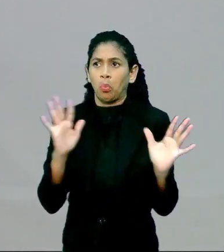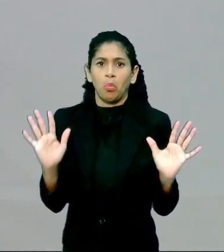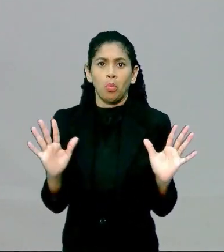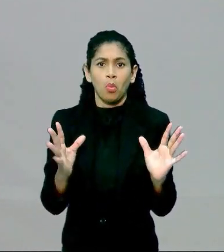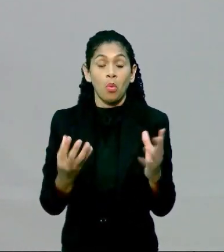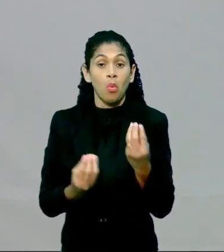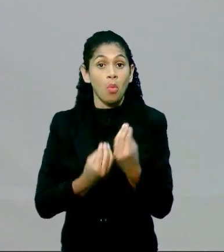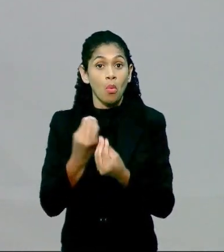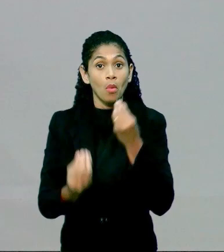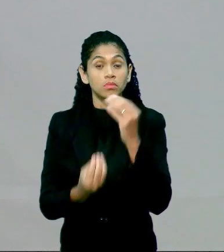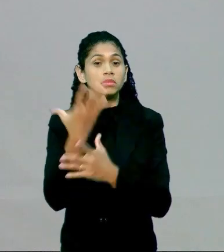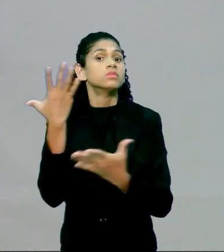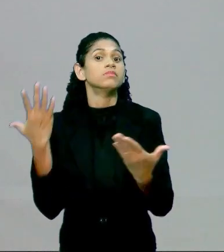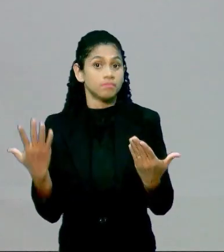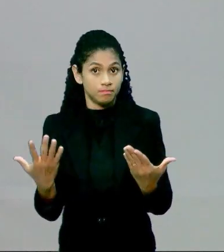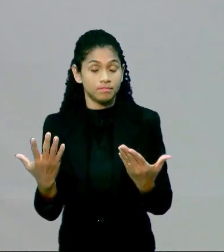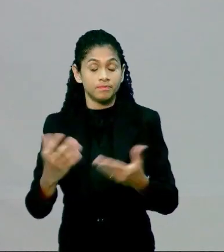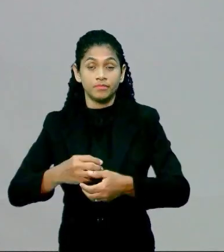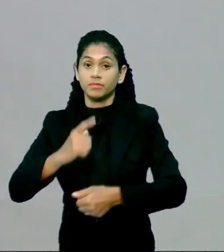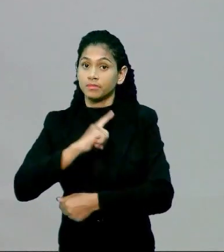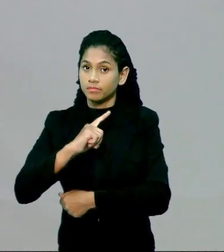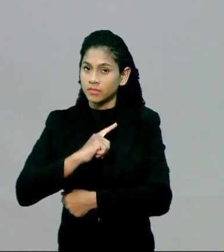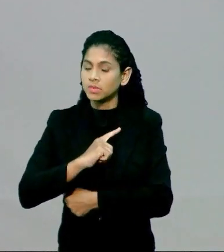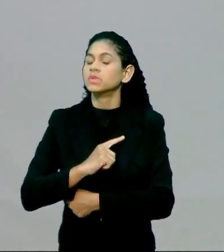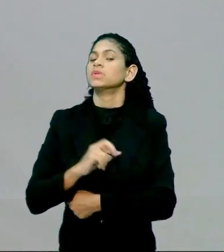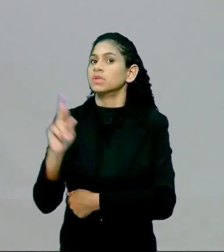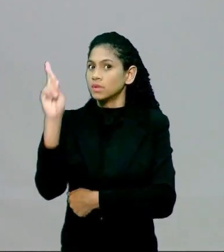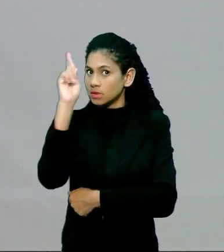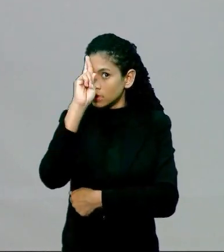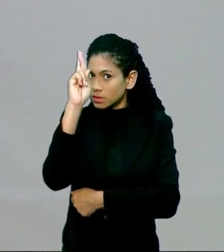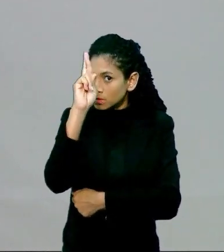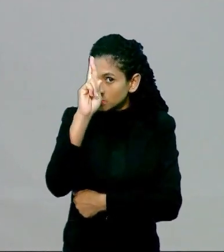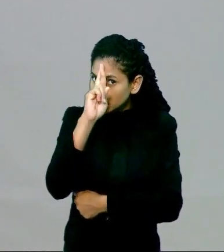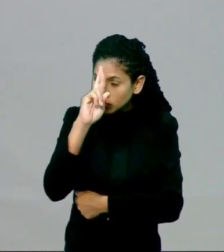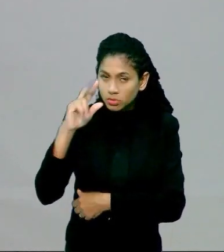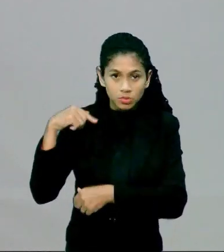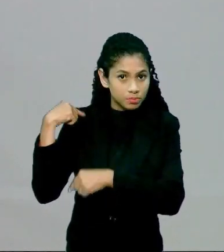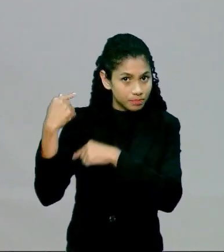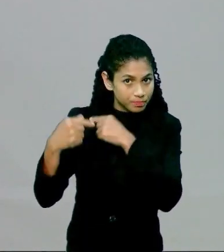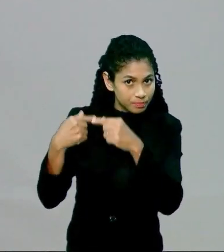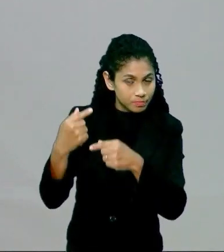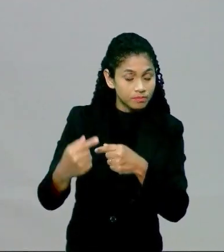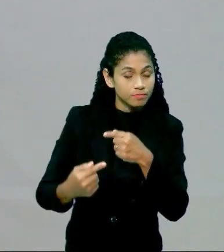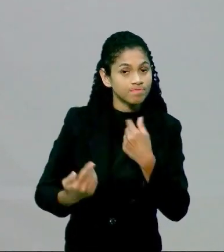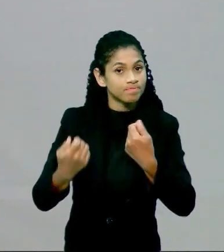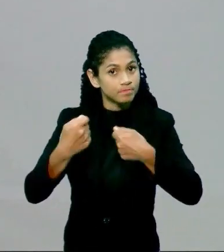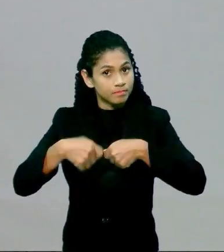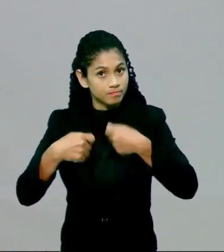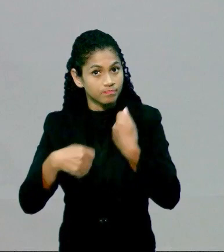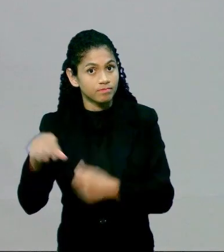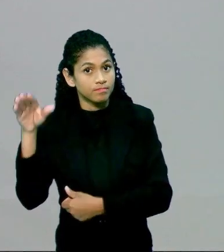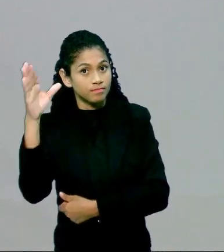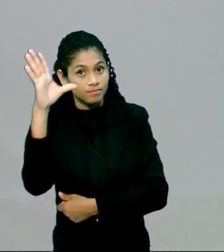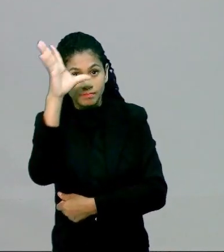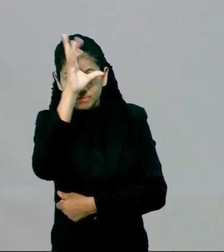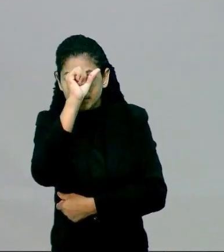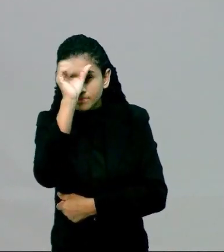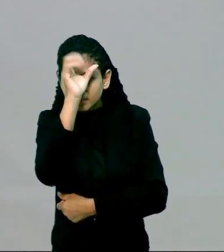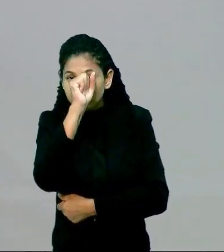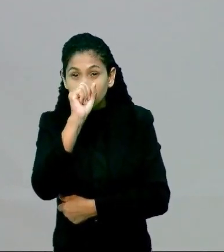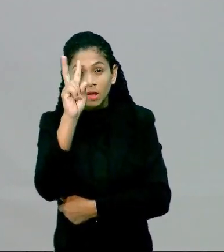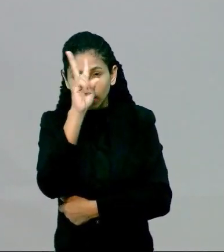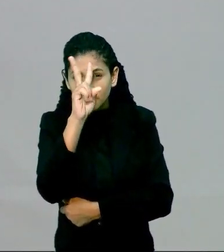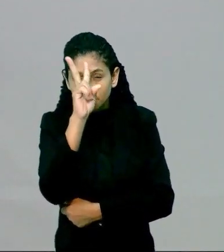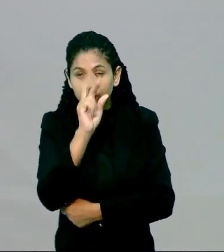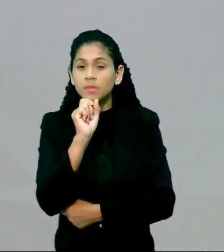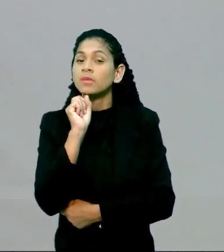essa produção literária? Então a gente tem todo o histórico e aí a gente precisa aprender e lembrar que a